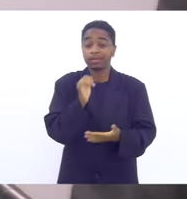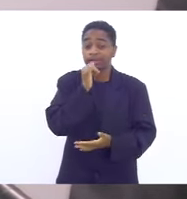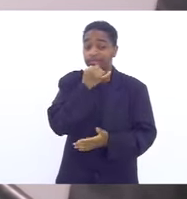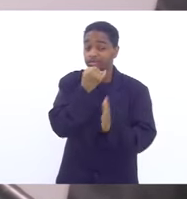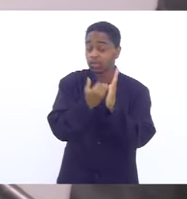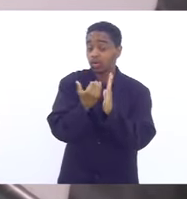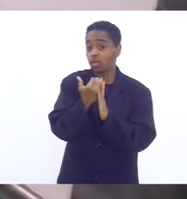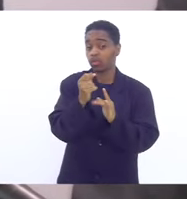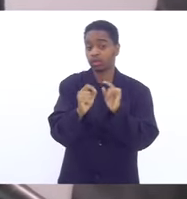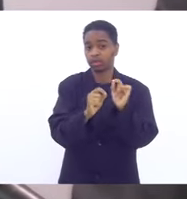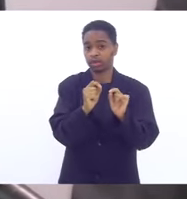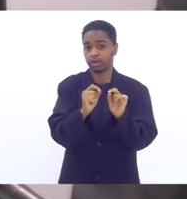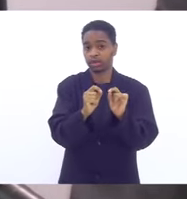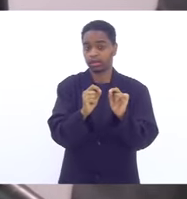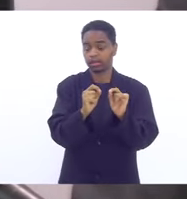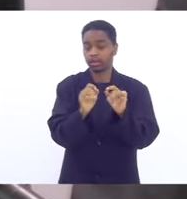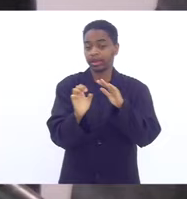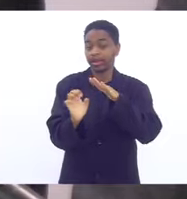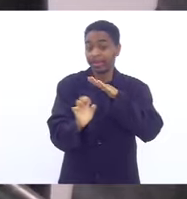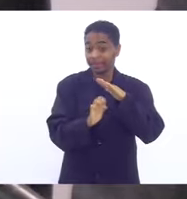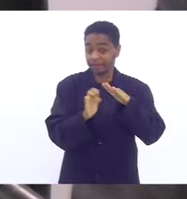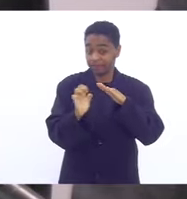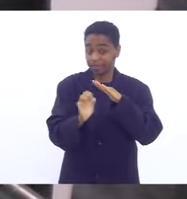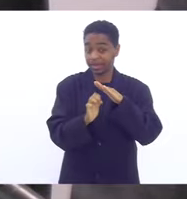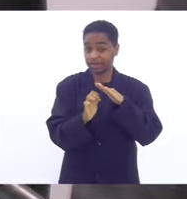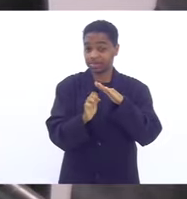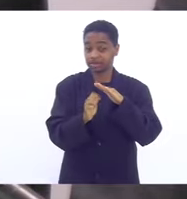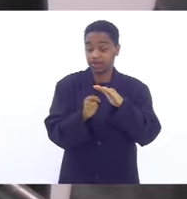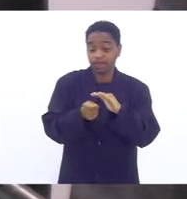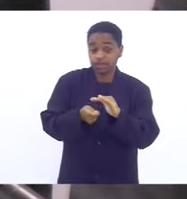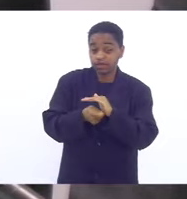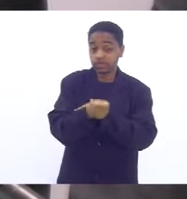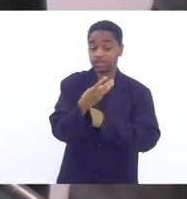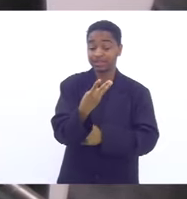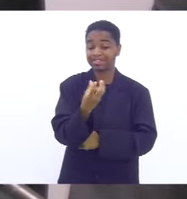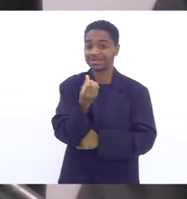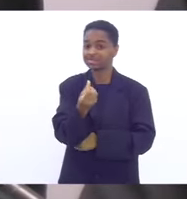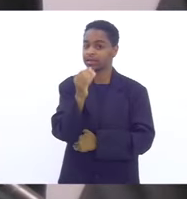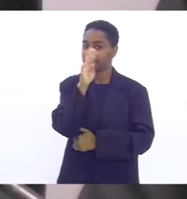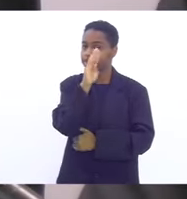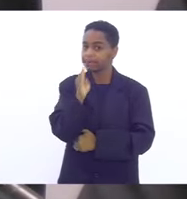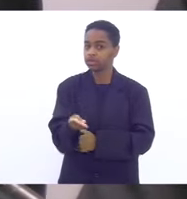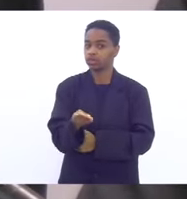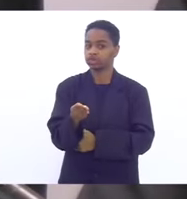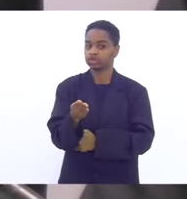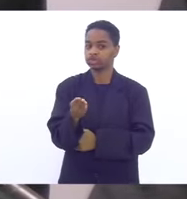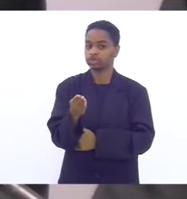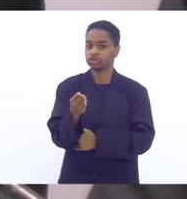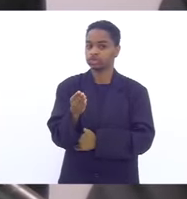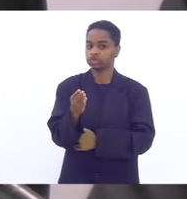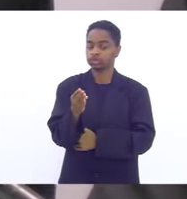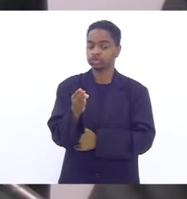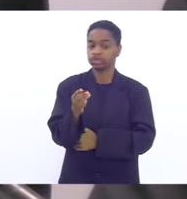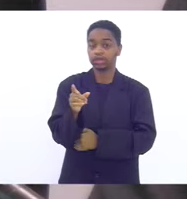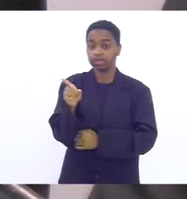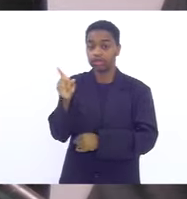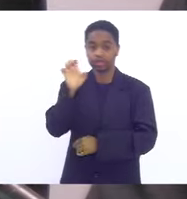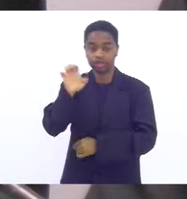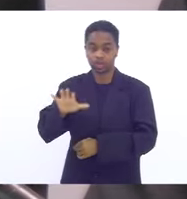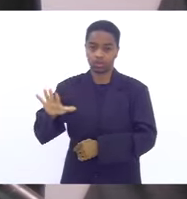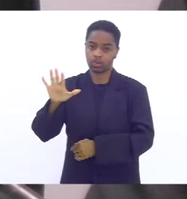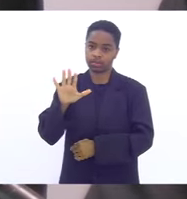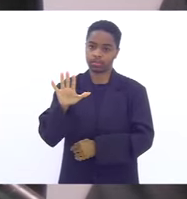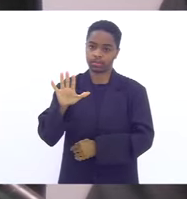é que a empresa investiu 36 bilhões de euros na Europa, sendo metade